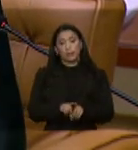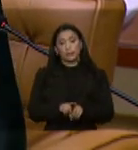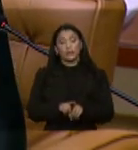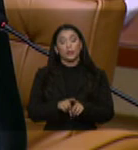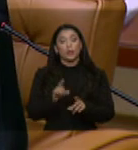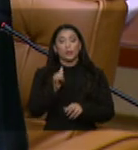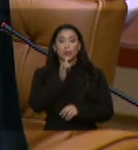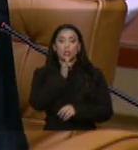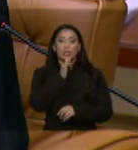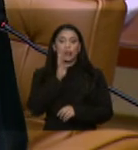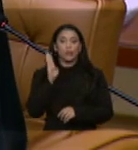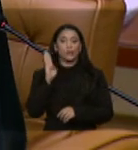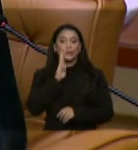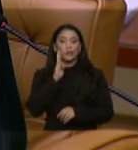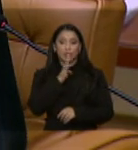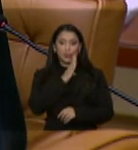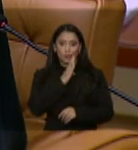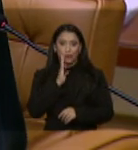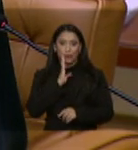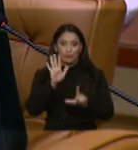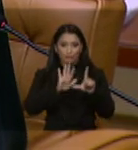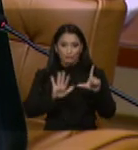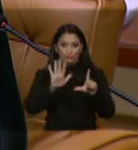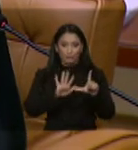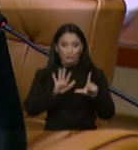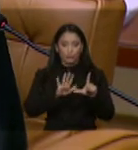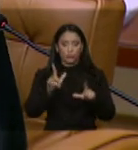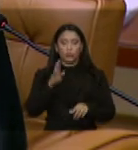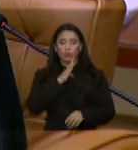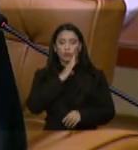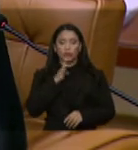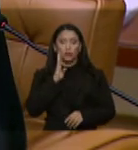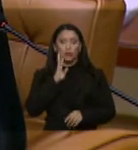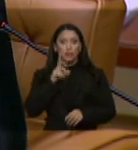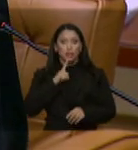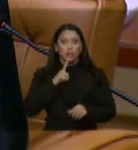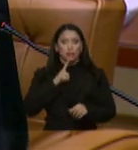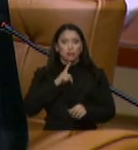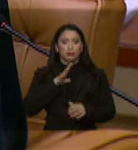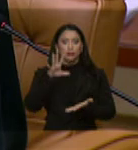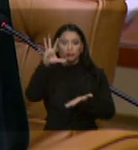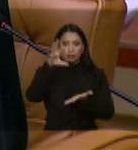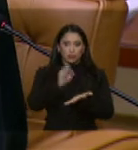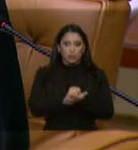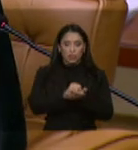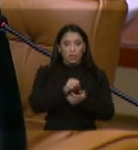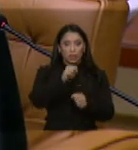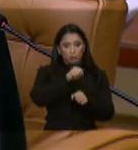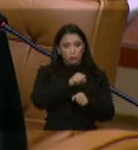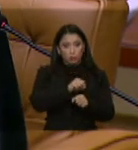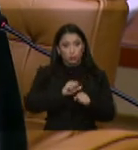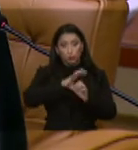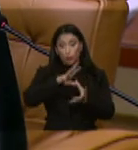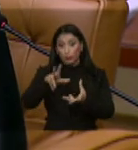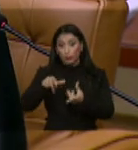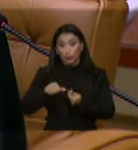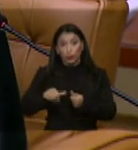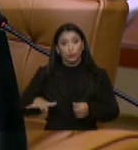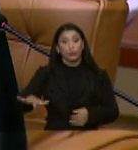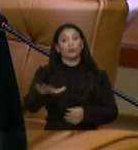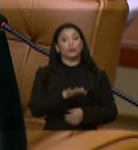eh onde o grupos econômicos compartilham dados é coletados ofereces e serviços no mundo todo mas em português